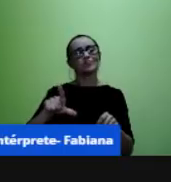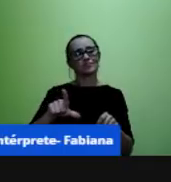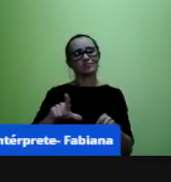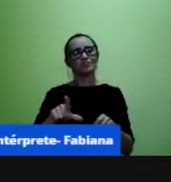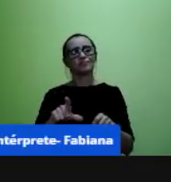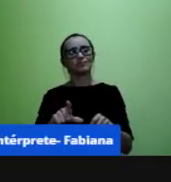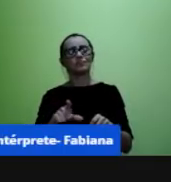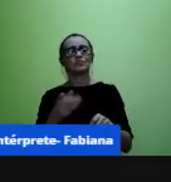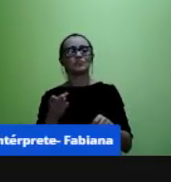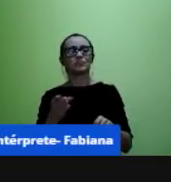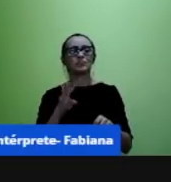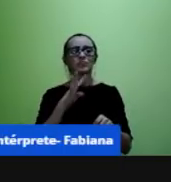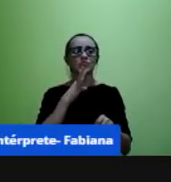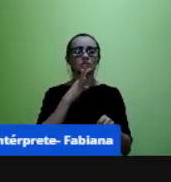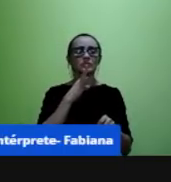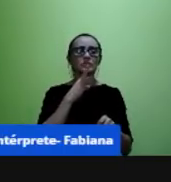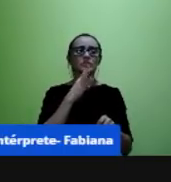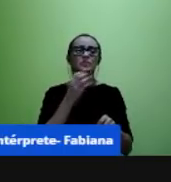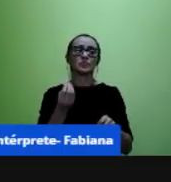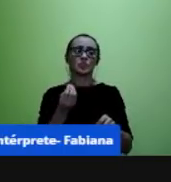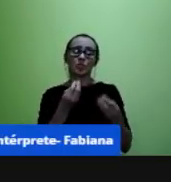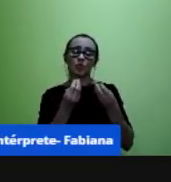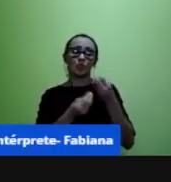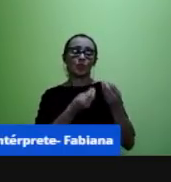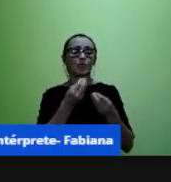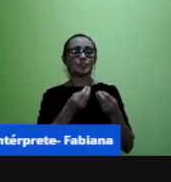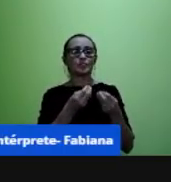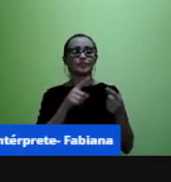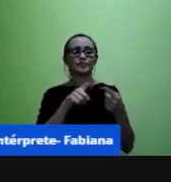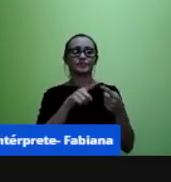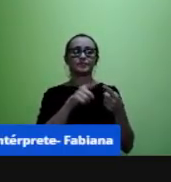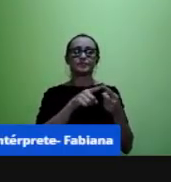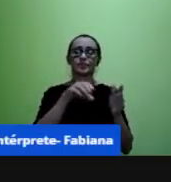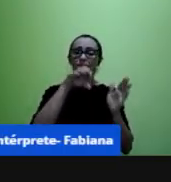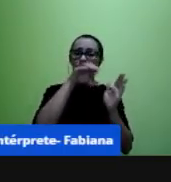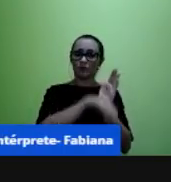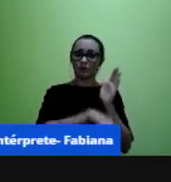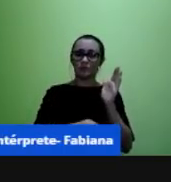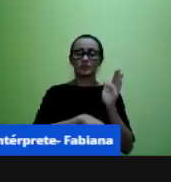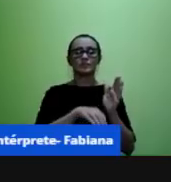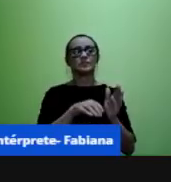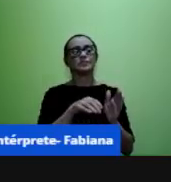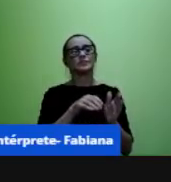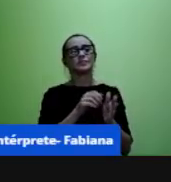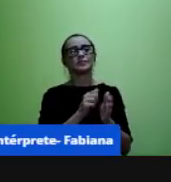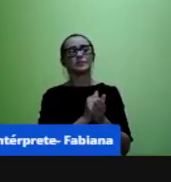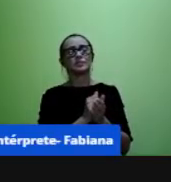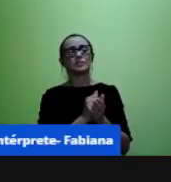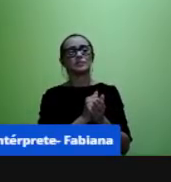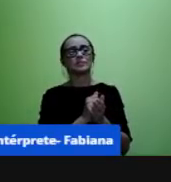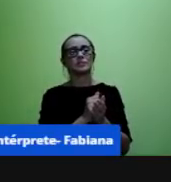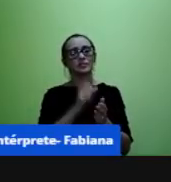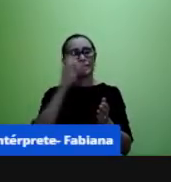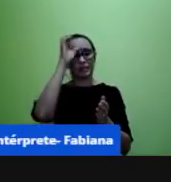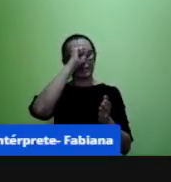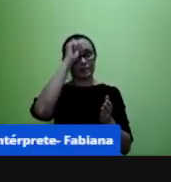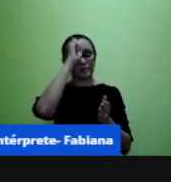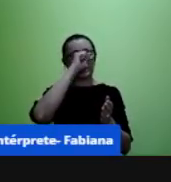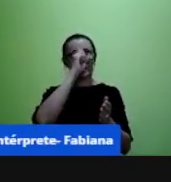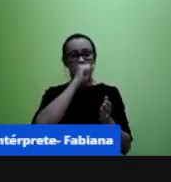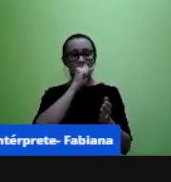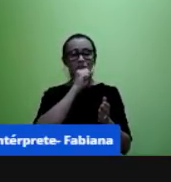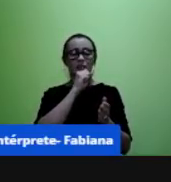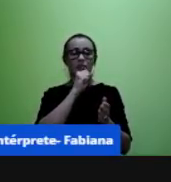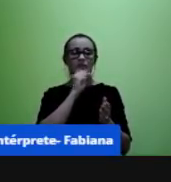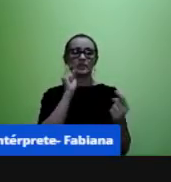nós colocamos lá os conhecimentos conceituais, né, na qual ele vai aprender, né, por meio das atividades que você vai propor,